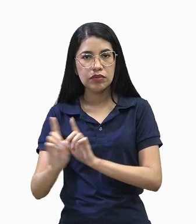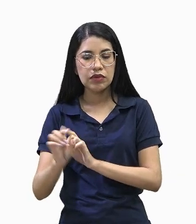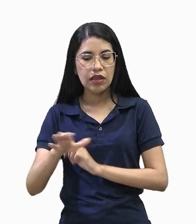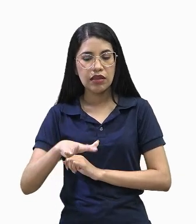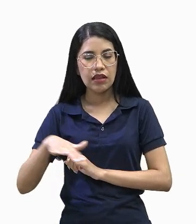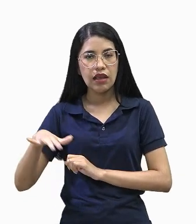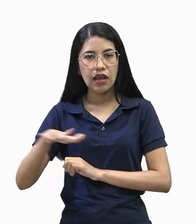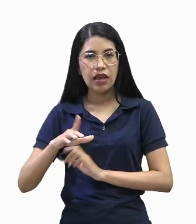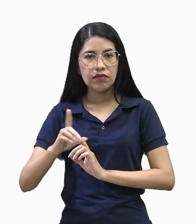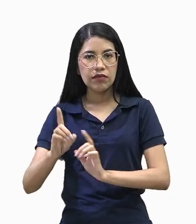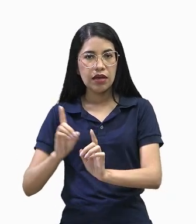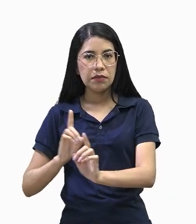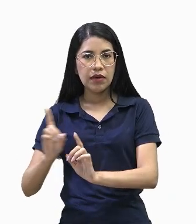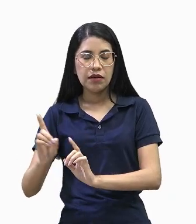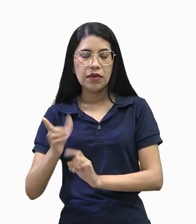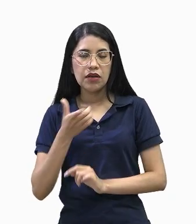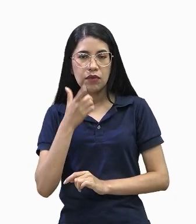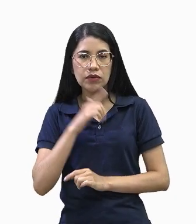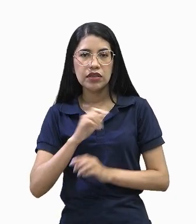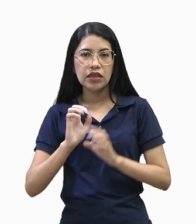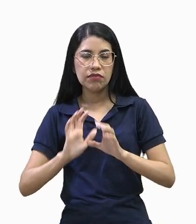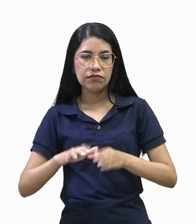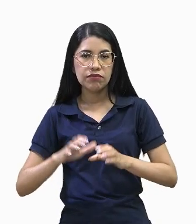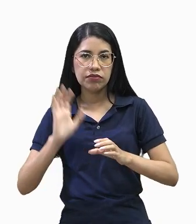equipe recupera o direito de sacar.